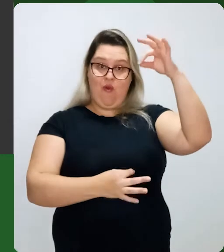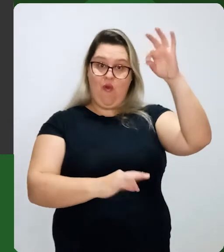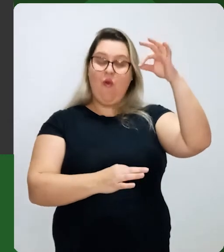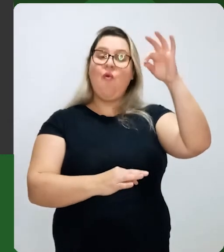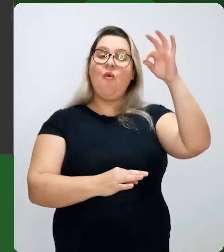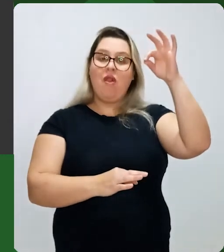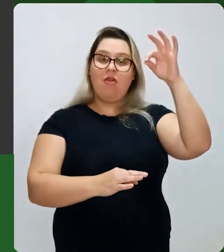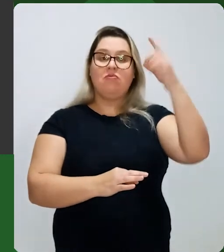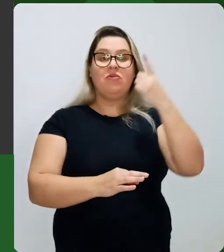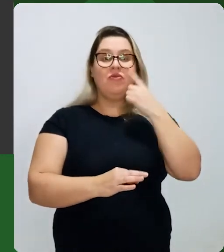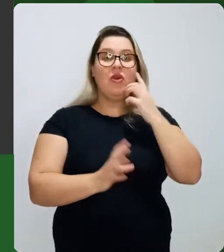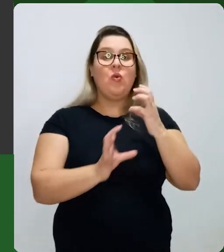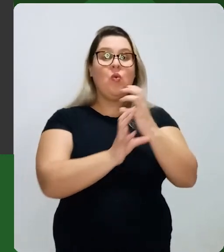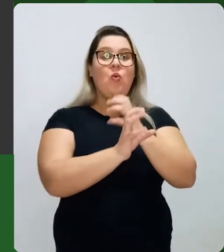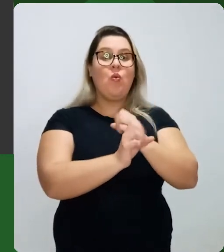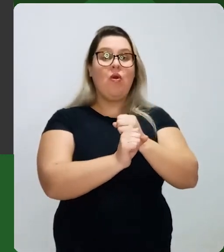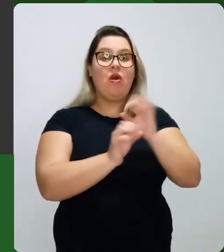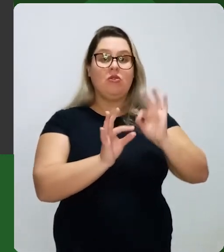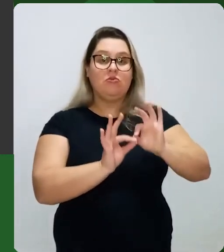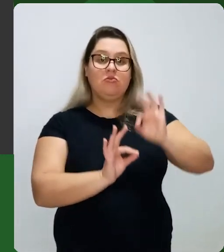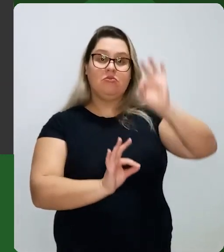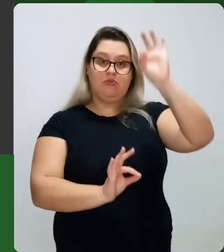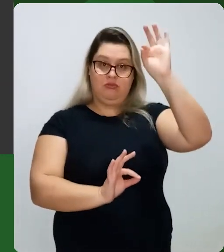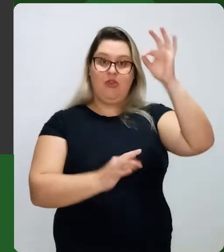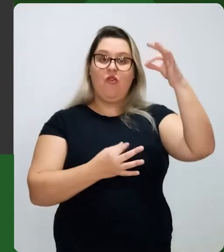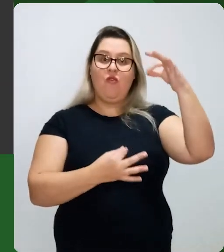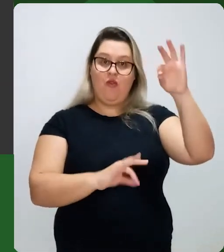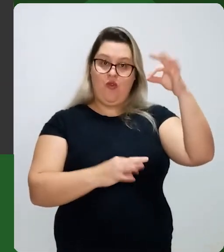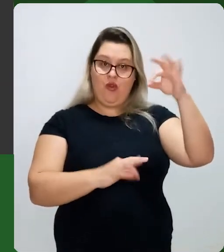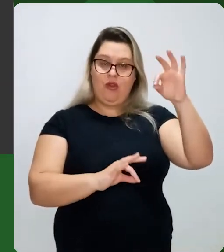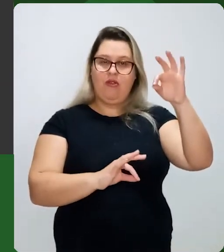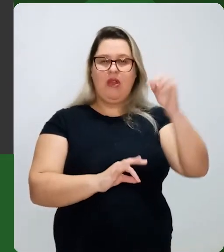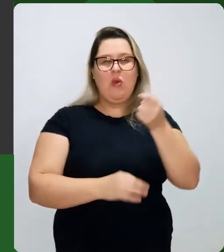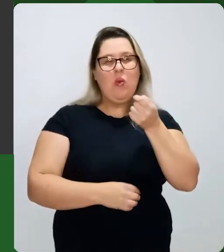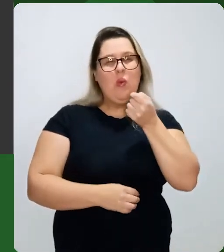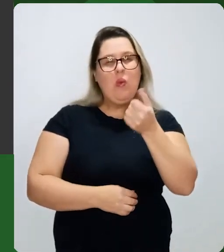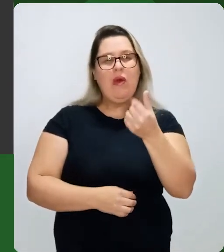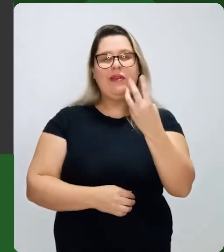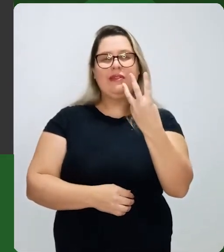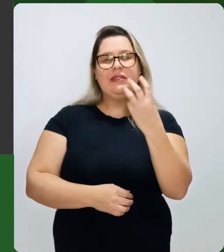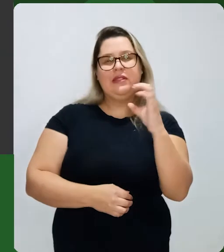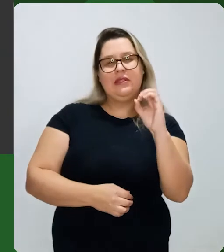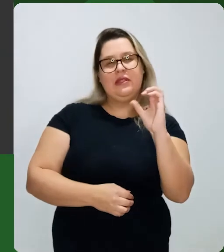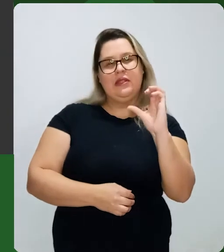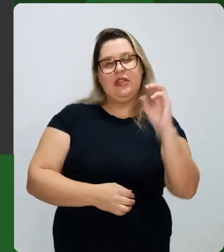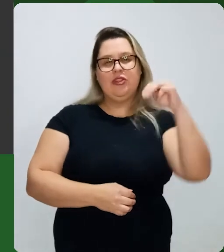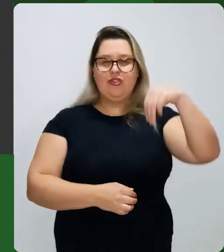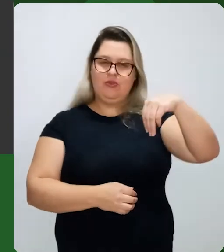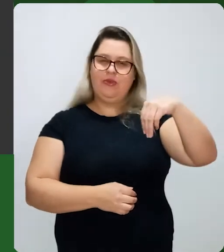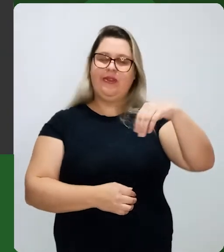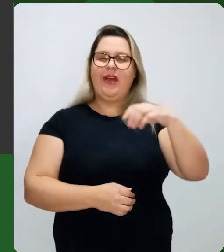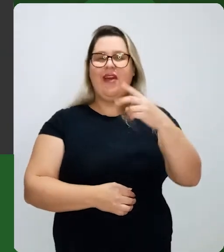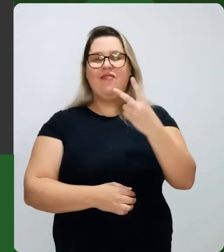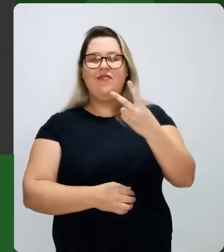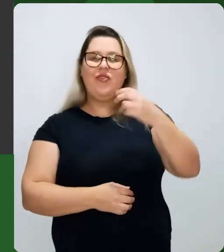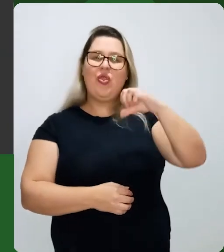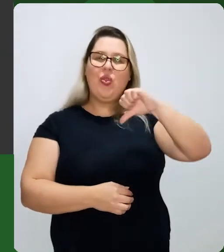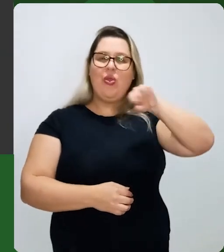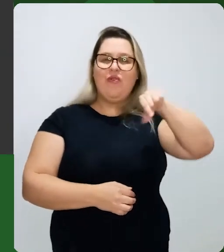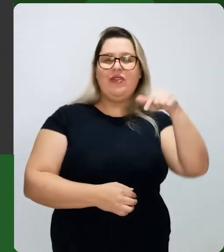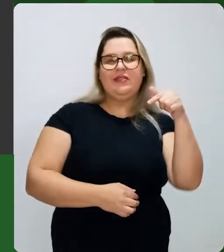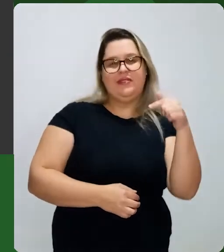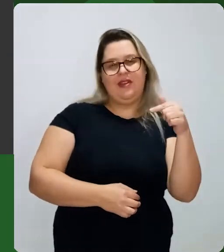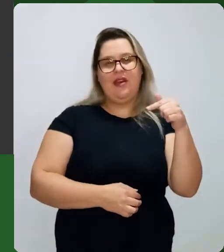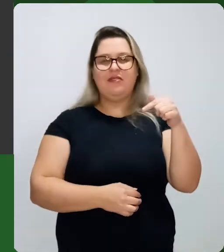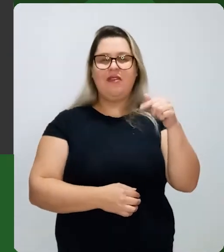né? Eu vou medir, então, ela tem quase 30 centímetros. Ele tá